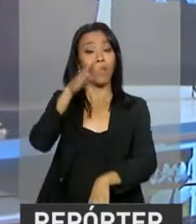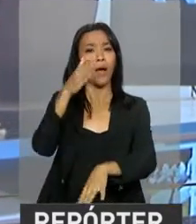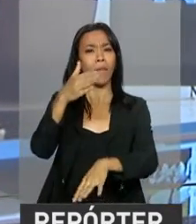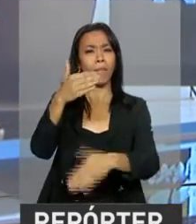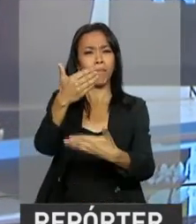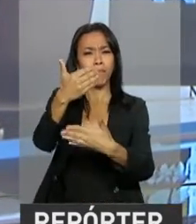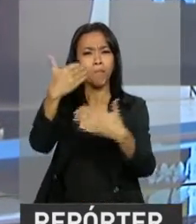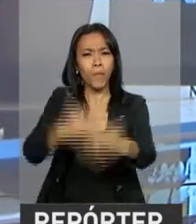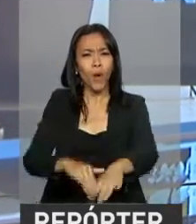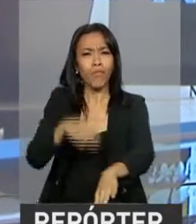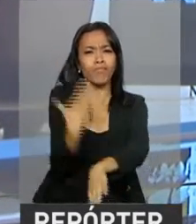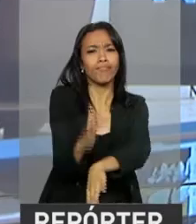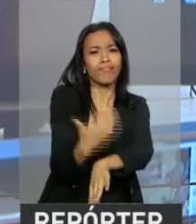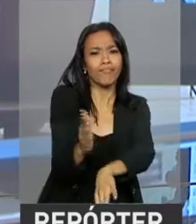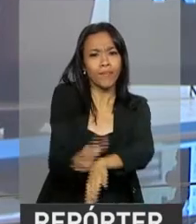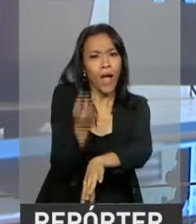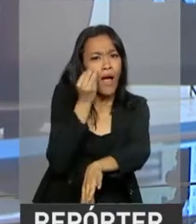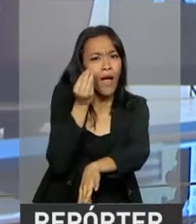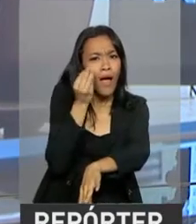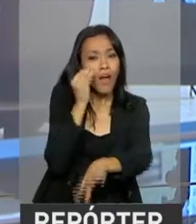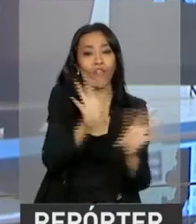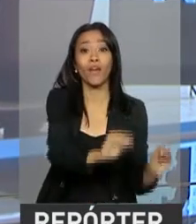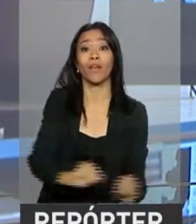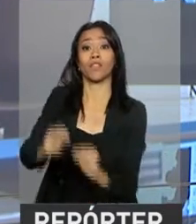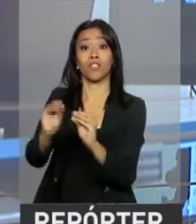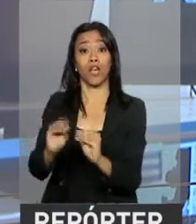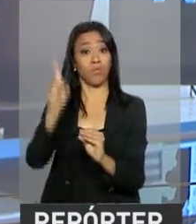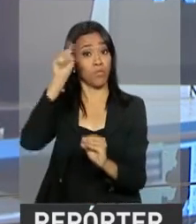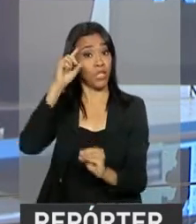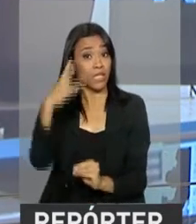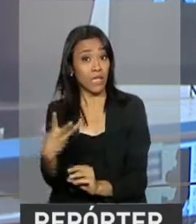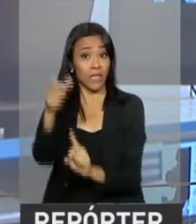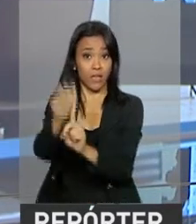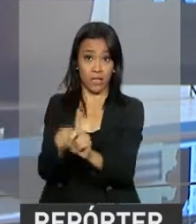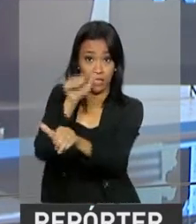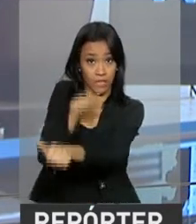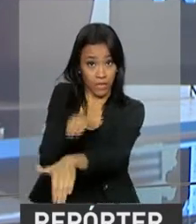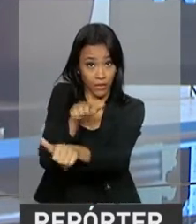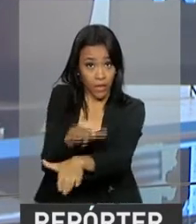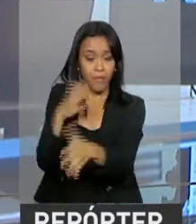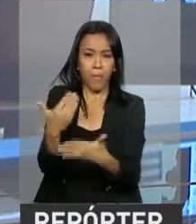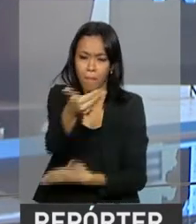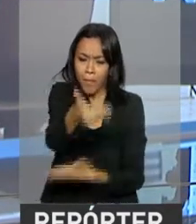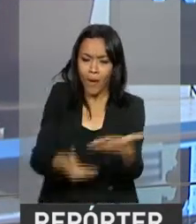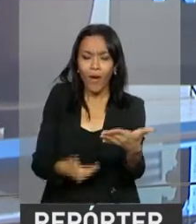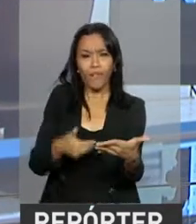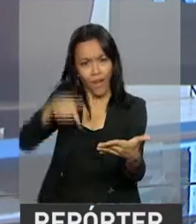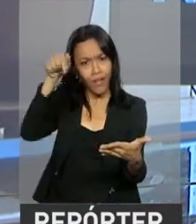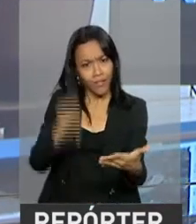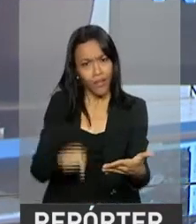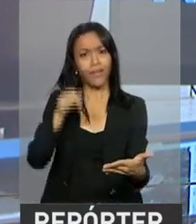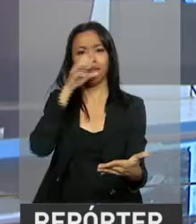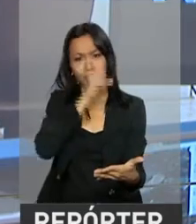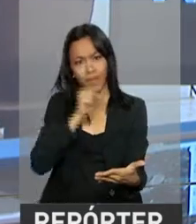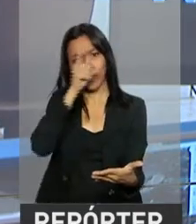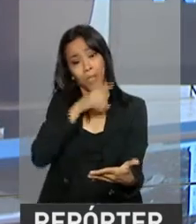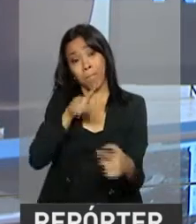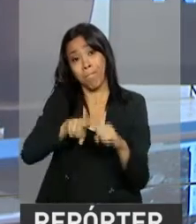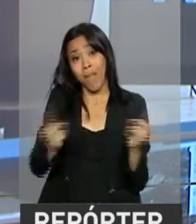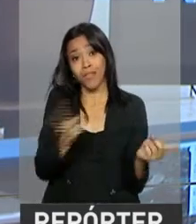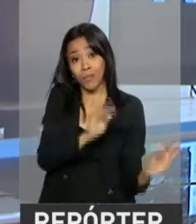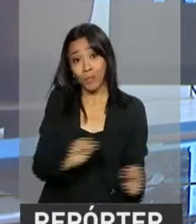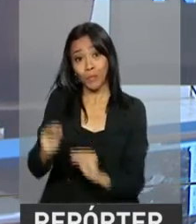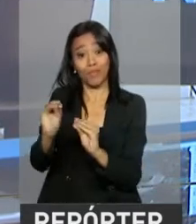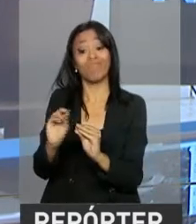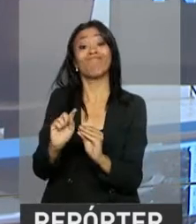médio enem foi adiado para o dia 3 de setembro a previsão era que a prova fosse realizada neste fim de semana mas a mudança